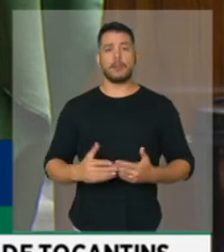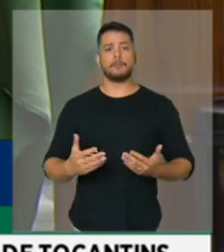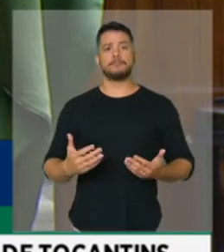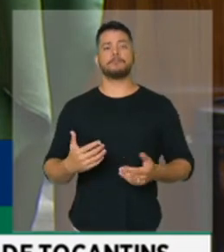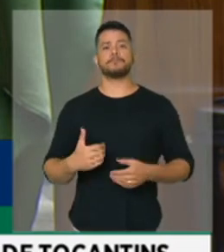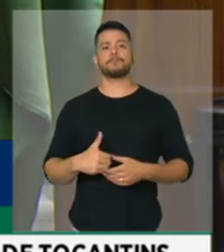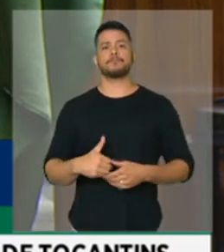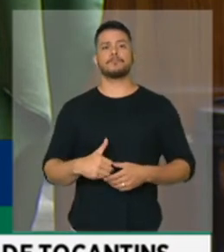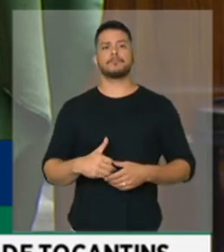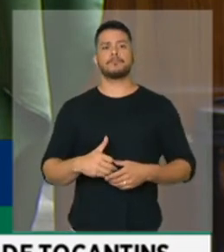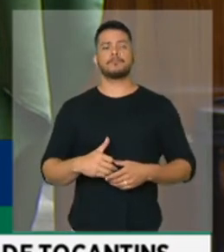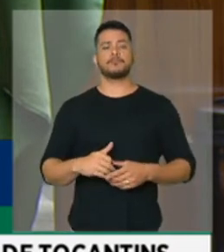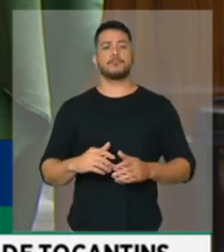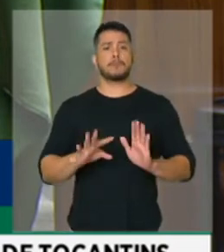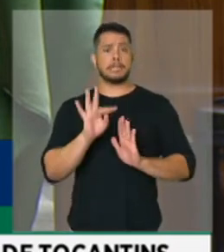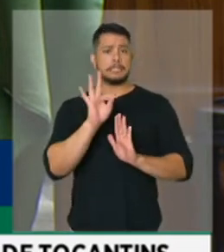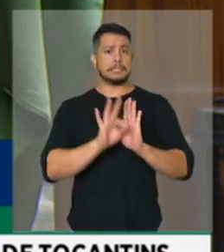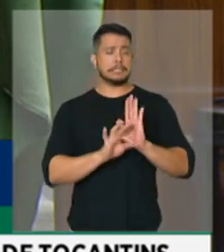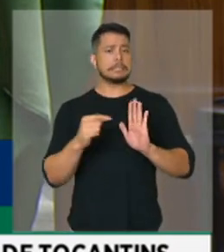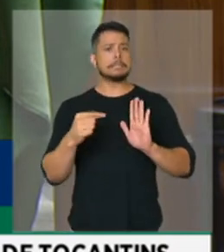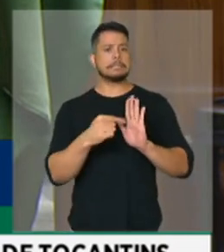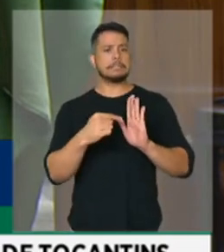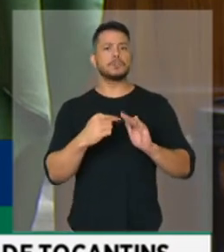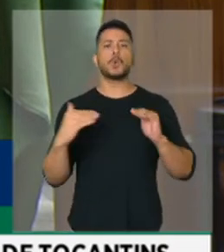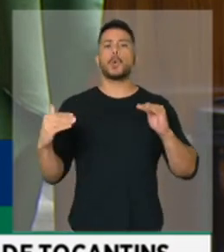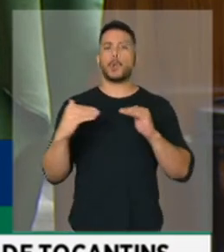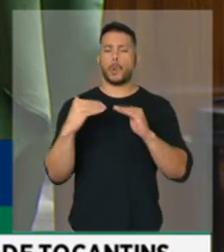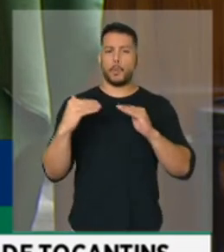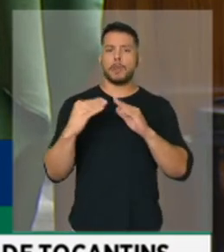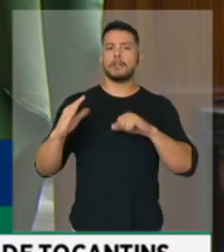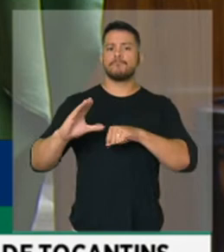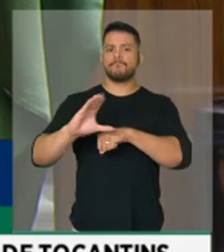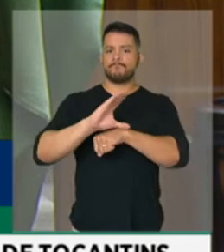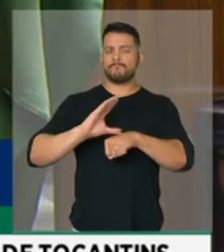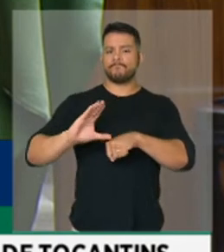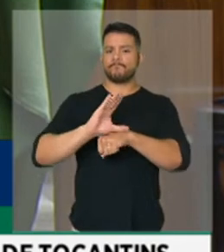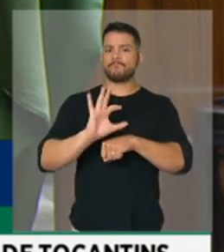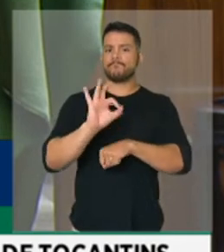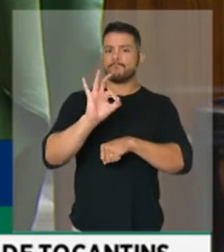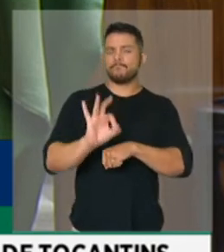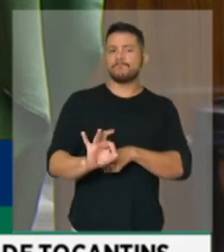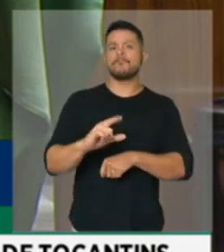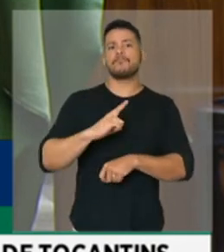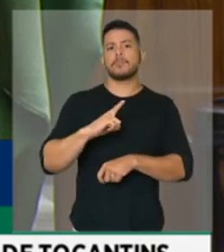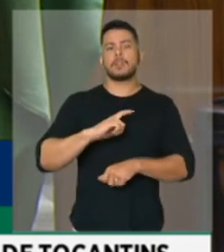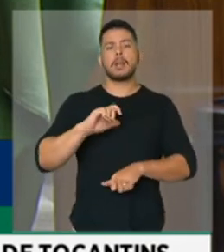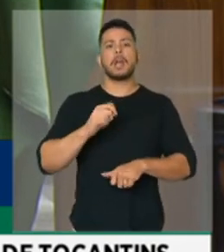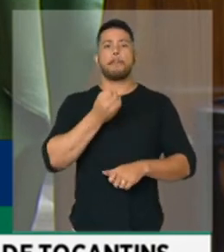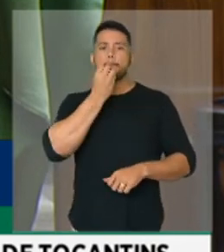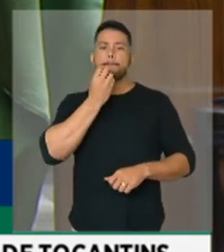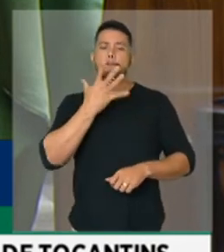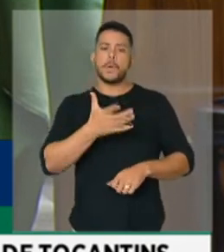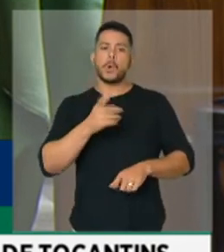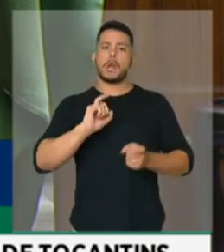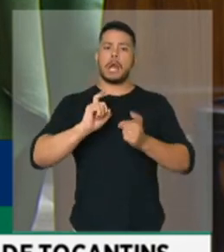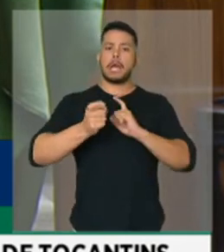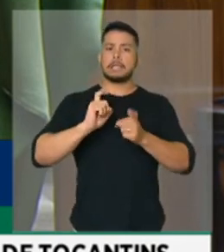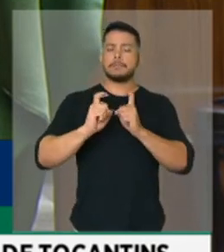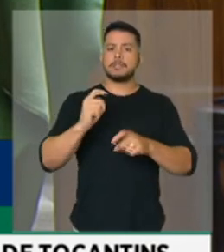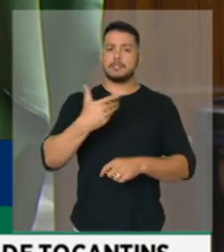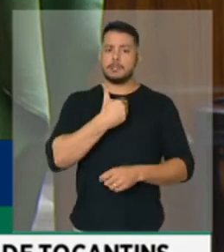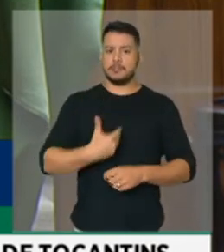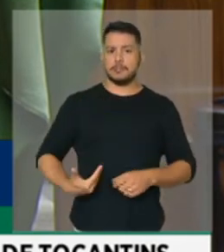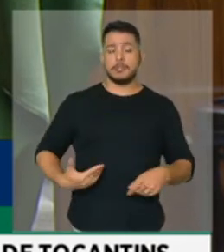matéria concretiza os princípios constitucionais voltados à boa administração pública, além de promover a segurança